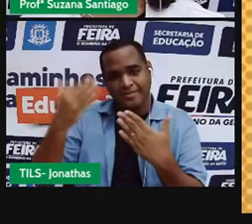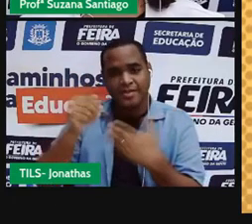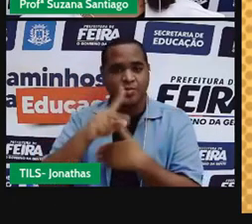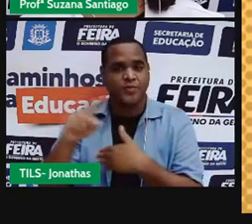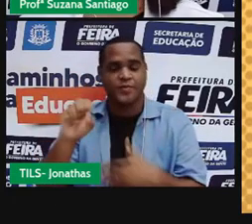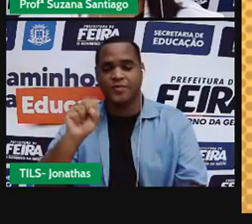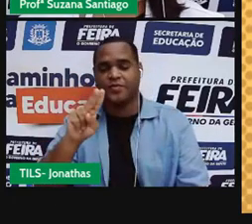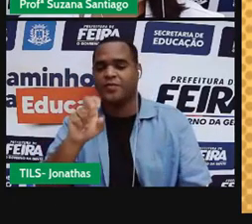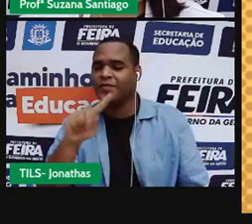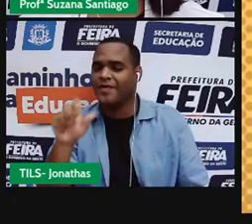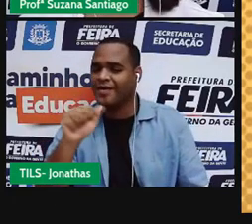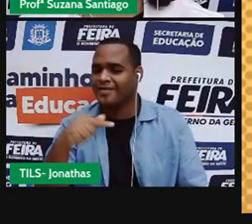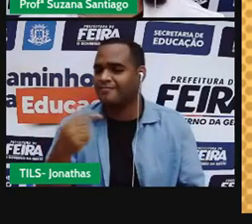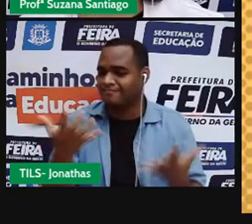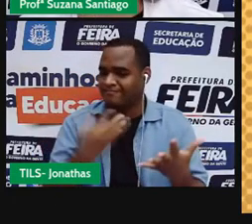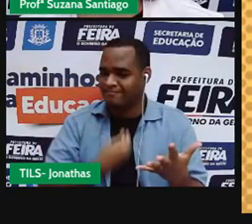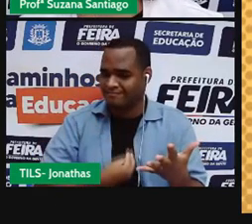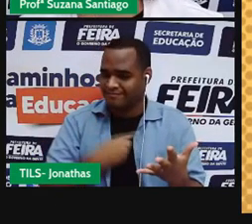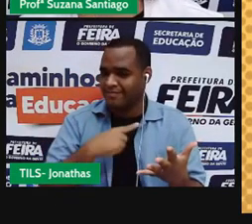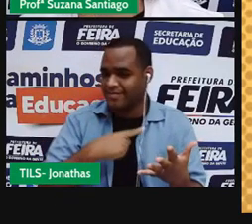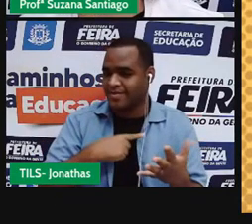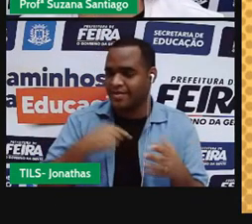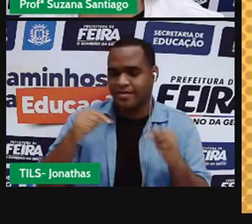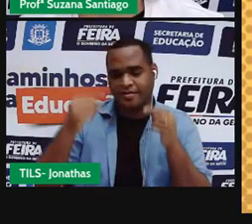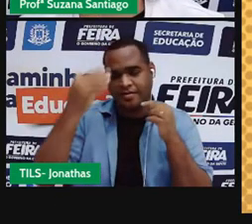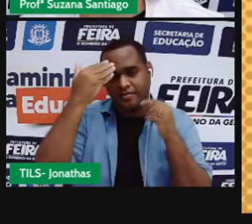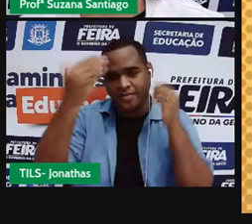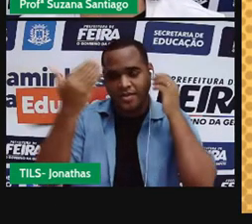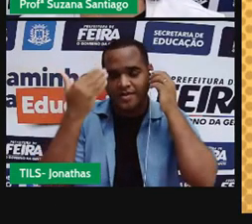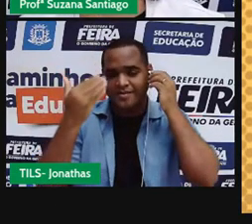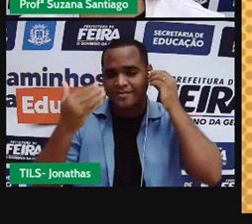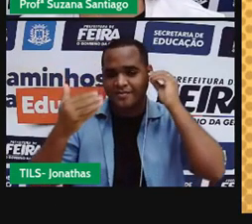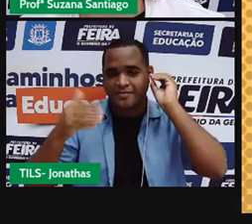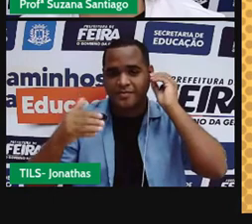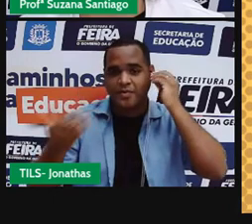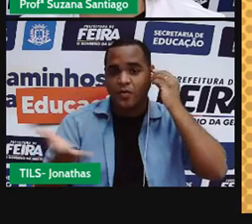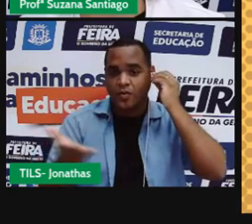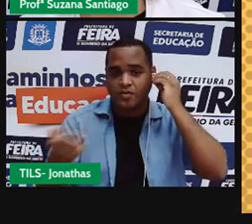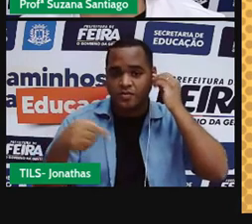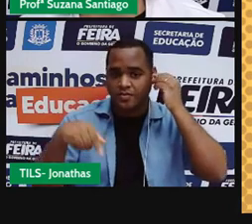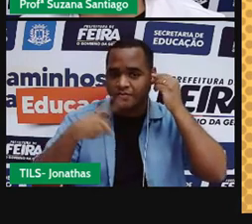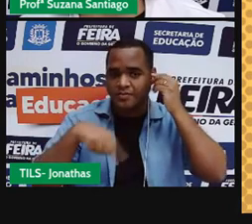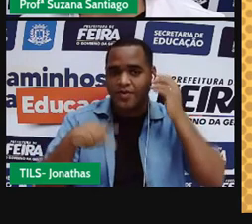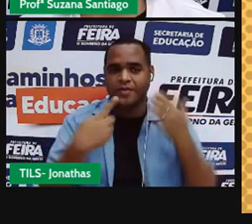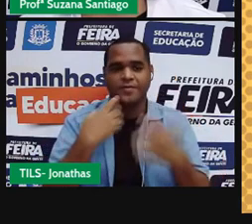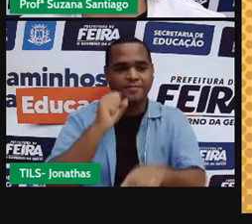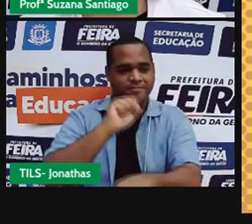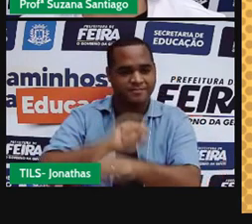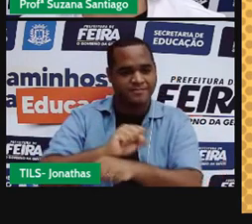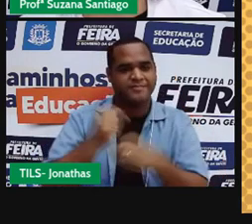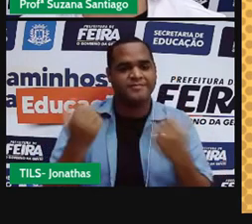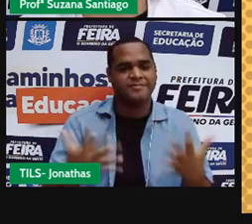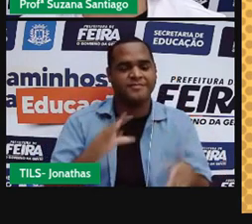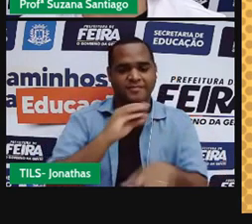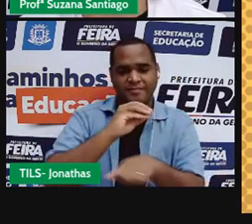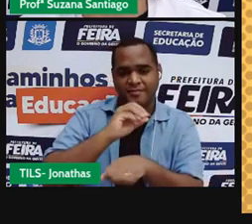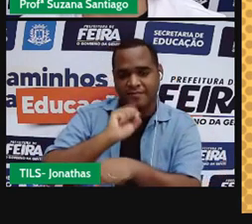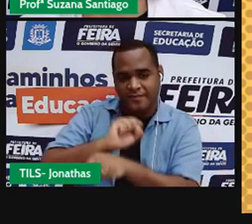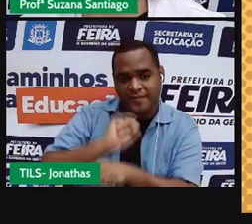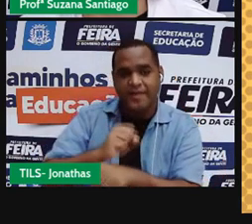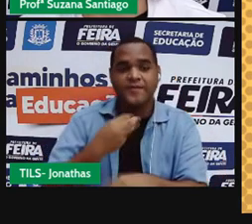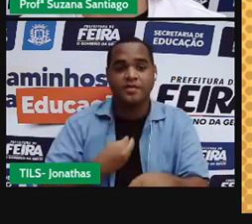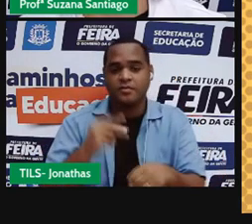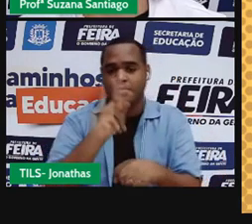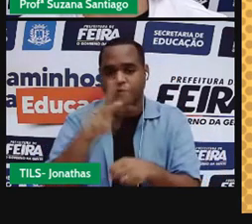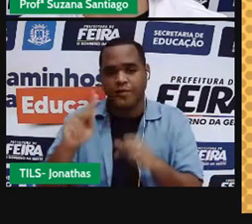Suzana que esteve aqui hoje com a gente. Muito obrigada, Suzana, por ter vindo aqui. Por hoje a gente vai parar por aqui, vocês vão ficar com os professores de